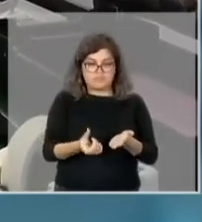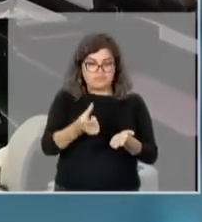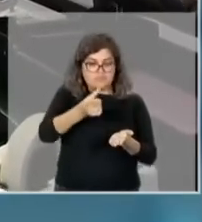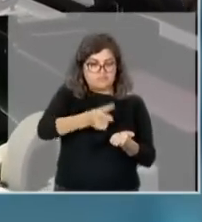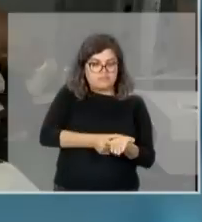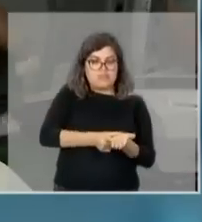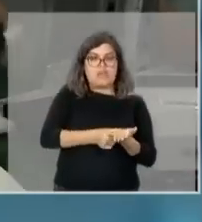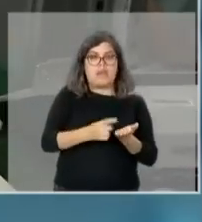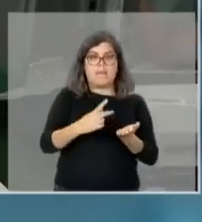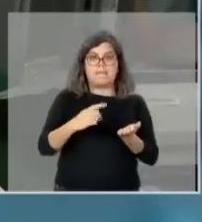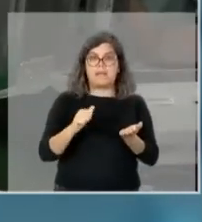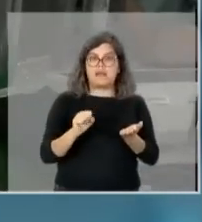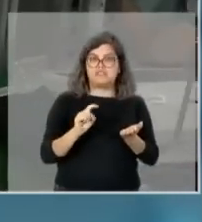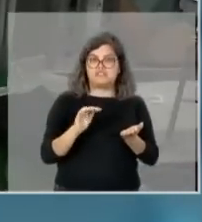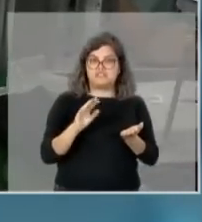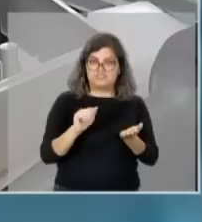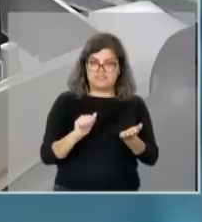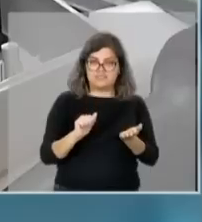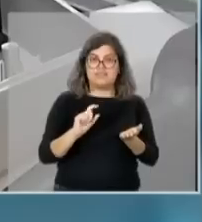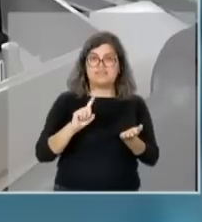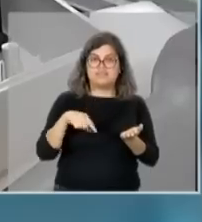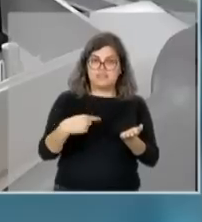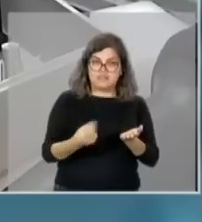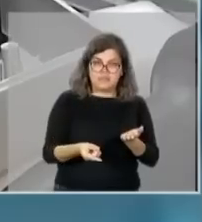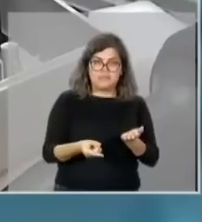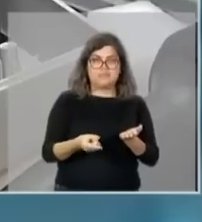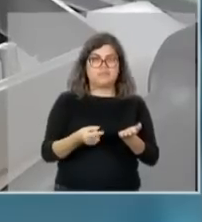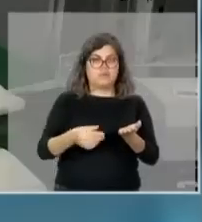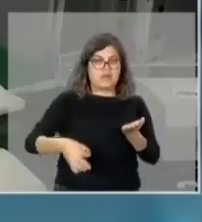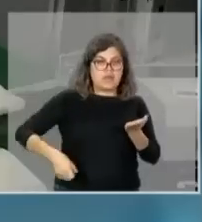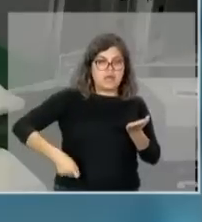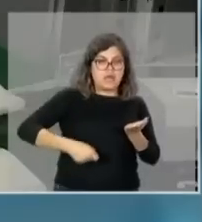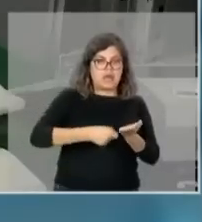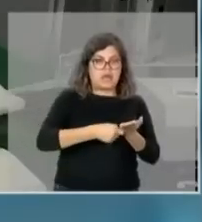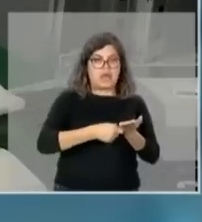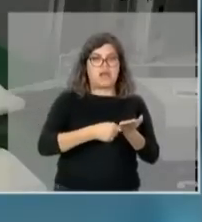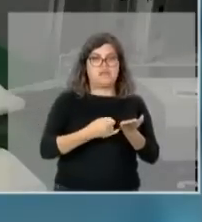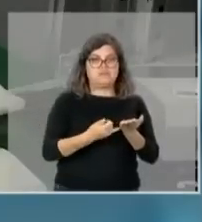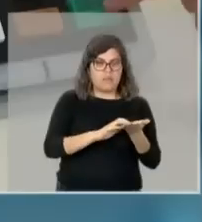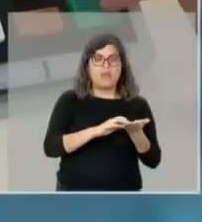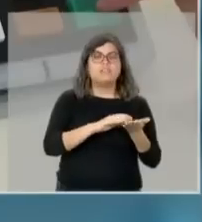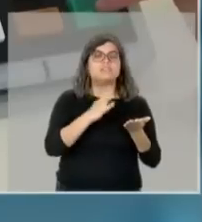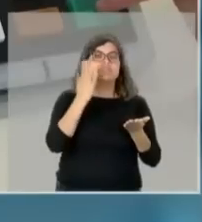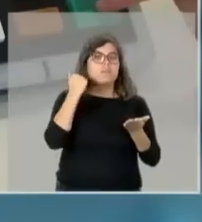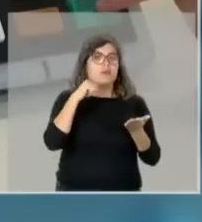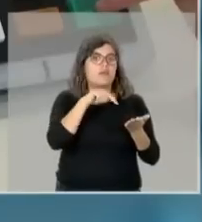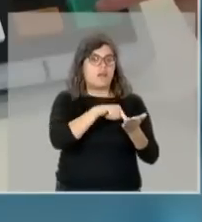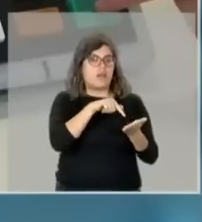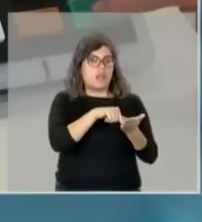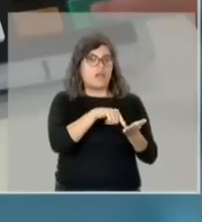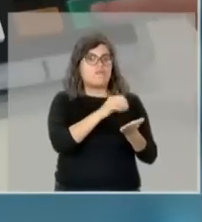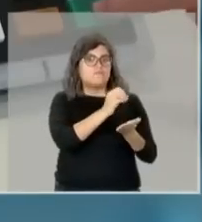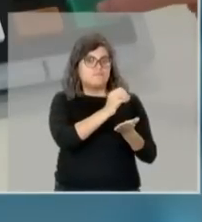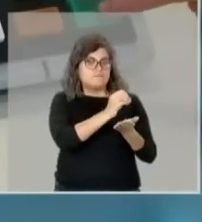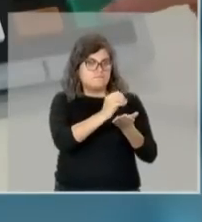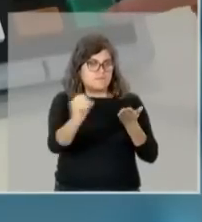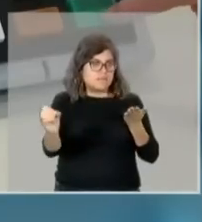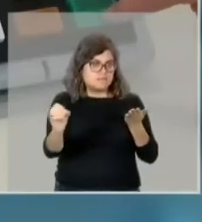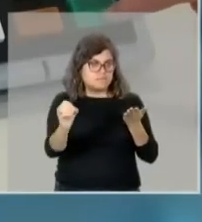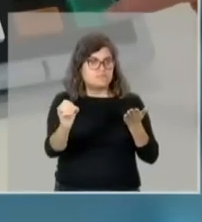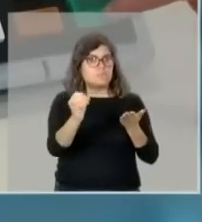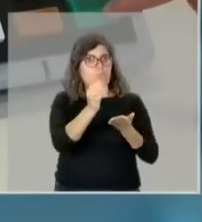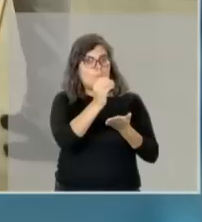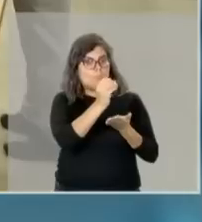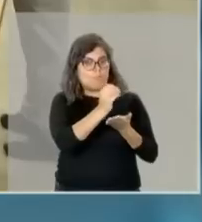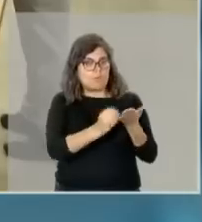opinião político-partidária ao fazer o conservador a Nacional jogos convidados internacionais que podem ser autoridade